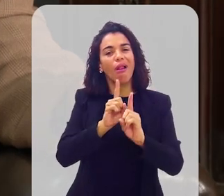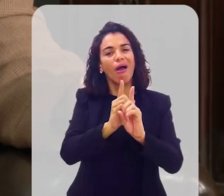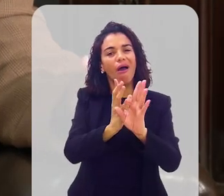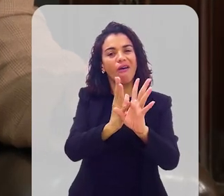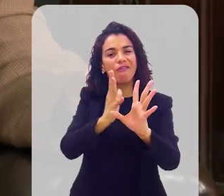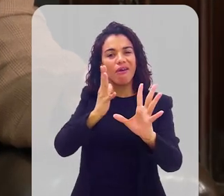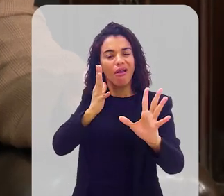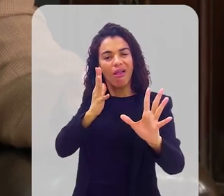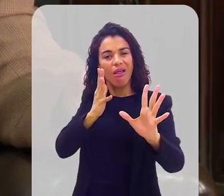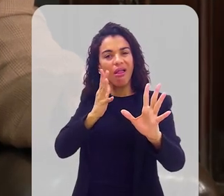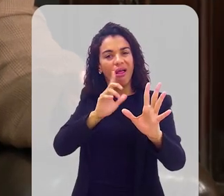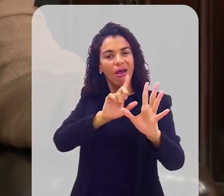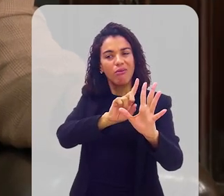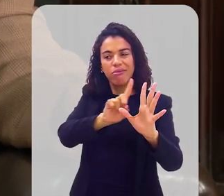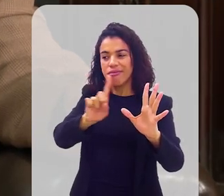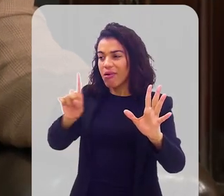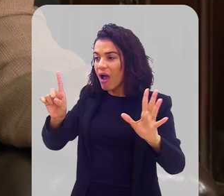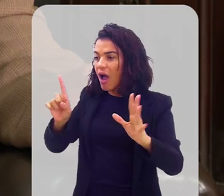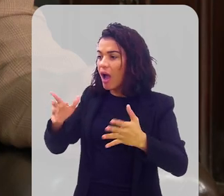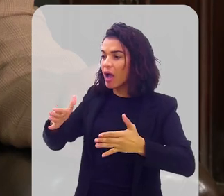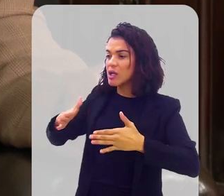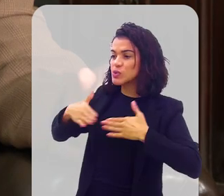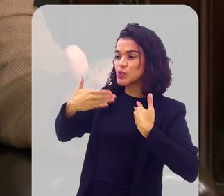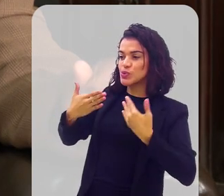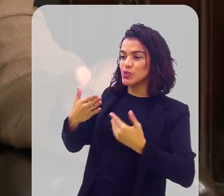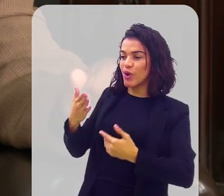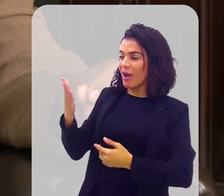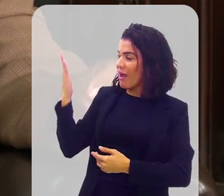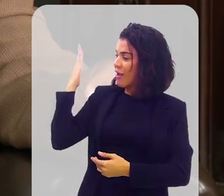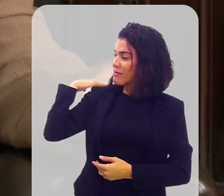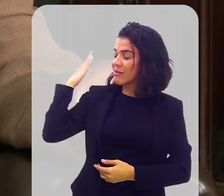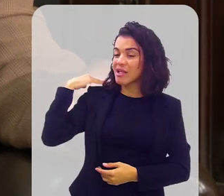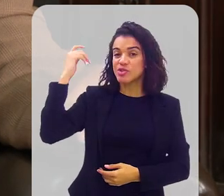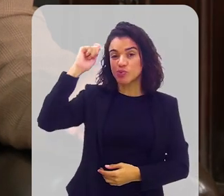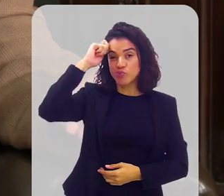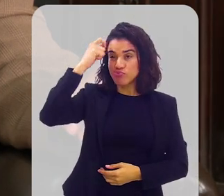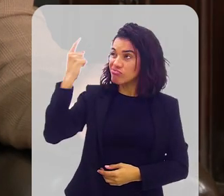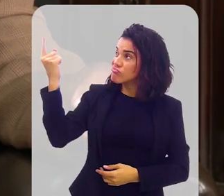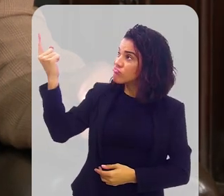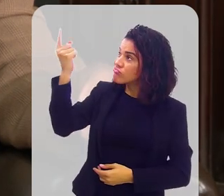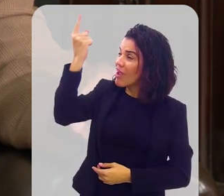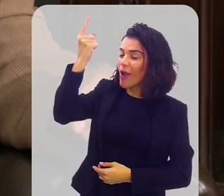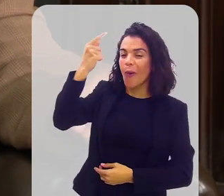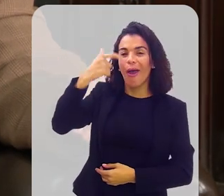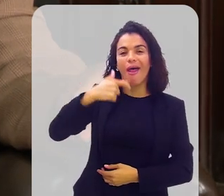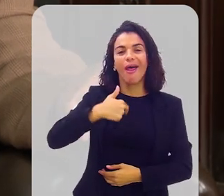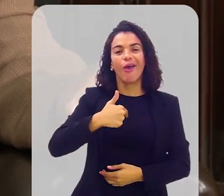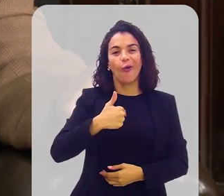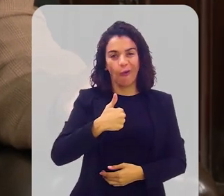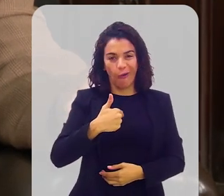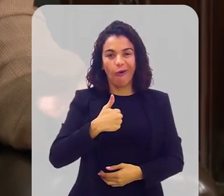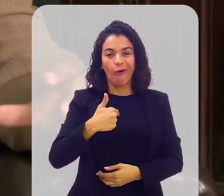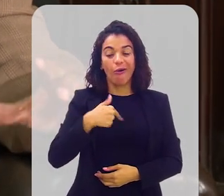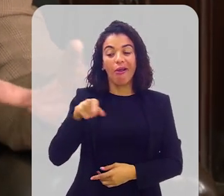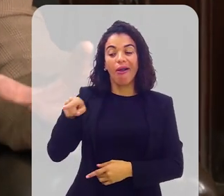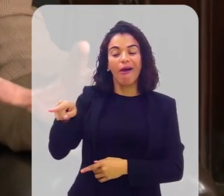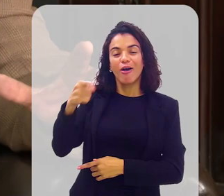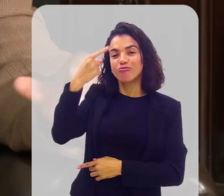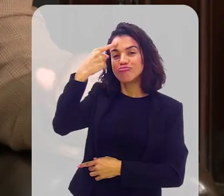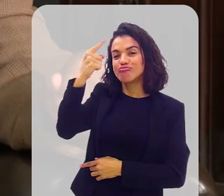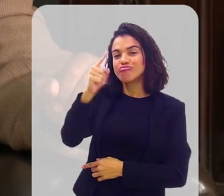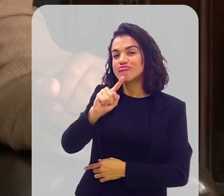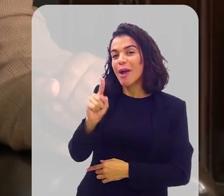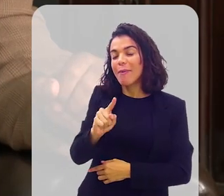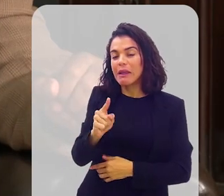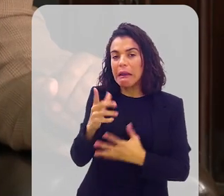da fila, ela ganhou um susto, porque atrás dela tinha um negão. E o negão era eu. E ela não